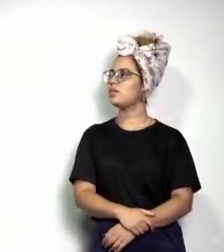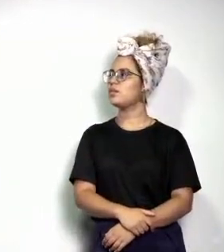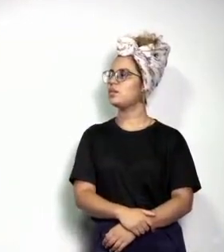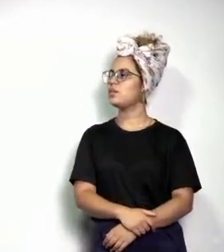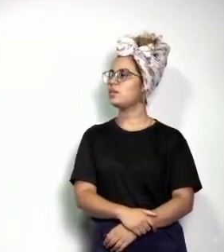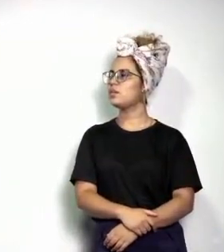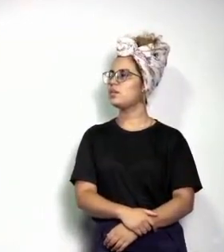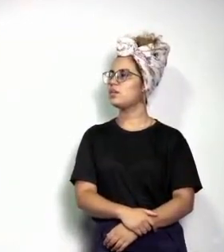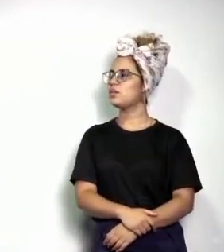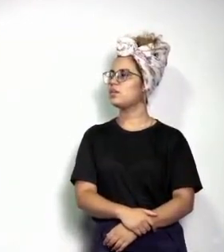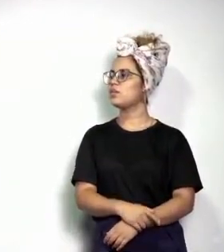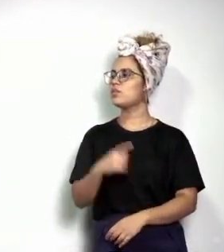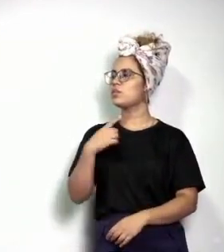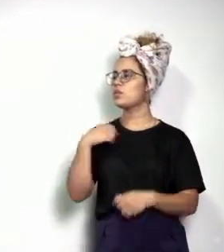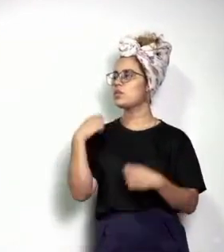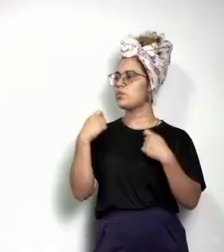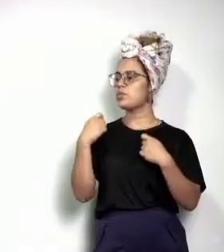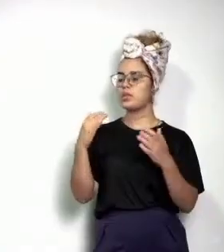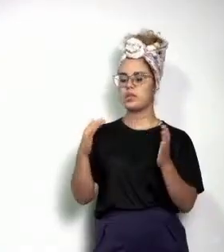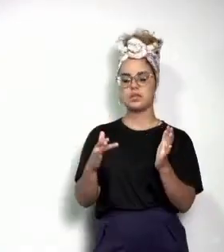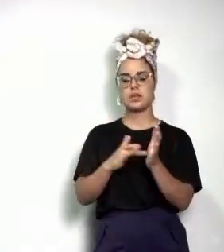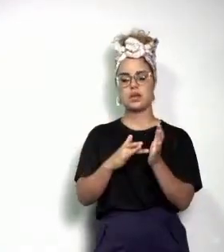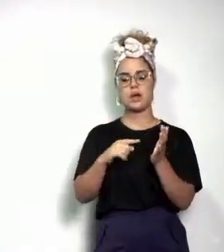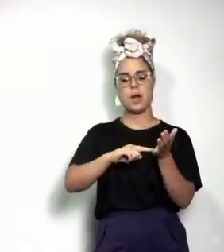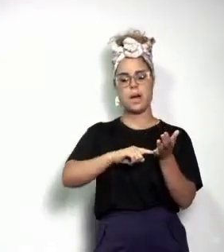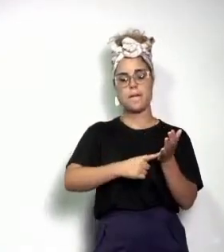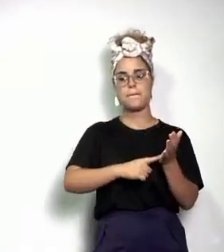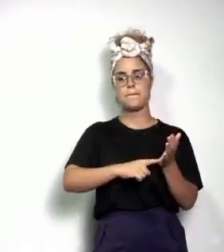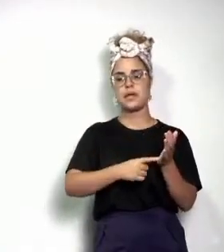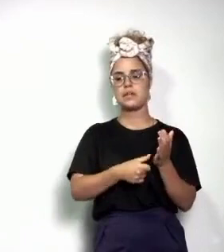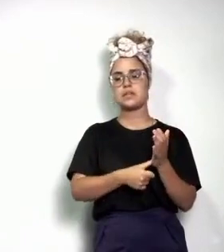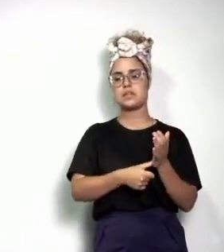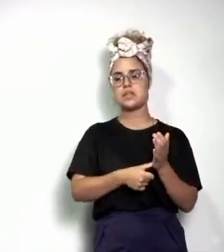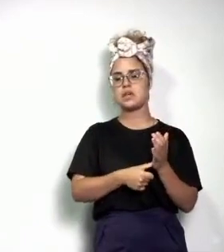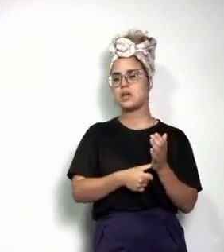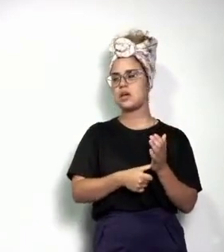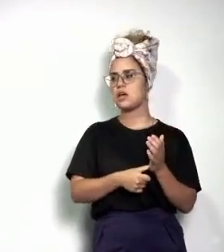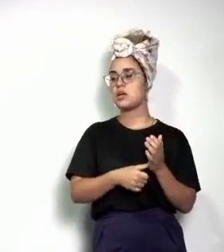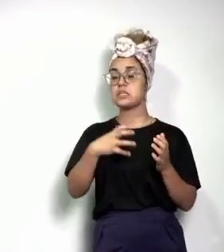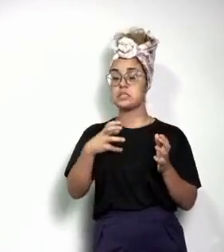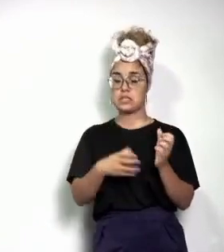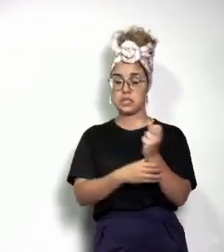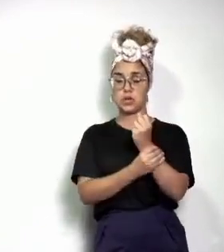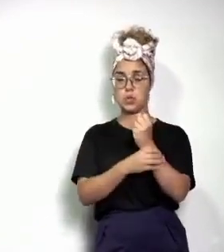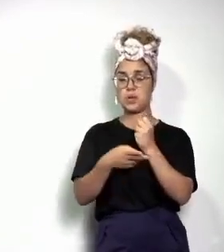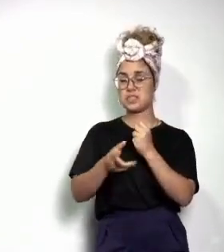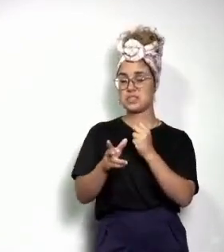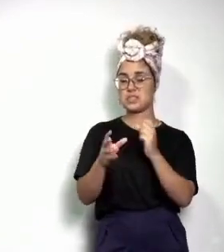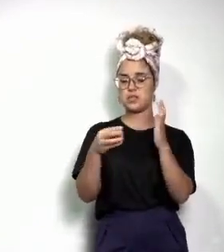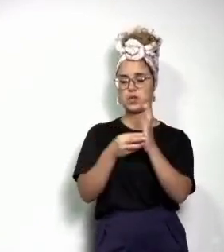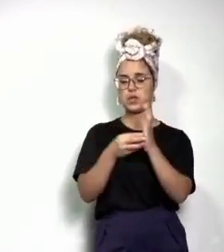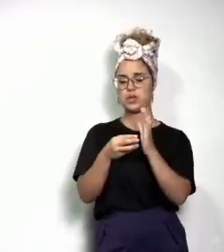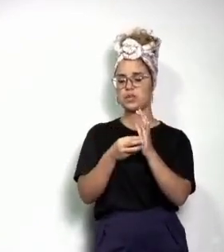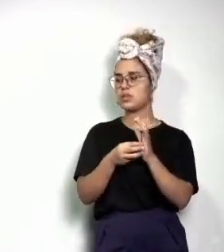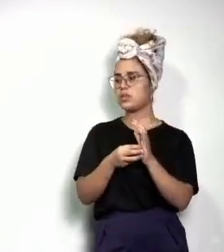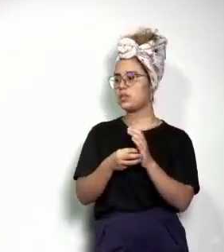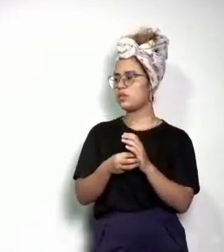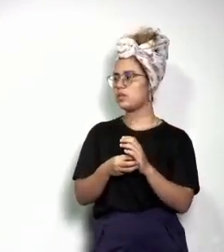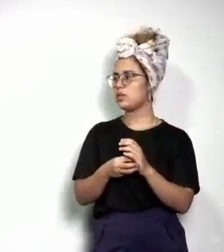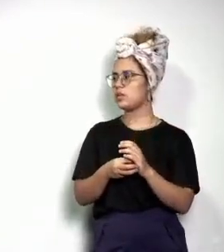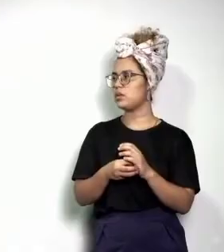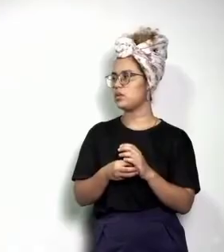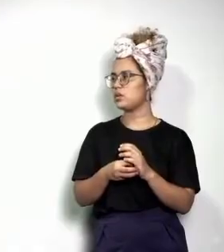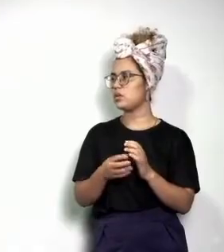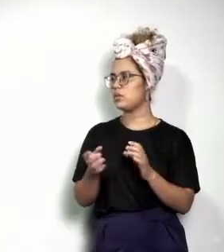Aí você precisa apertar esse botão, está sempre segurando a bateria, senão ele pode cair. Isso.